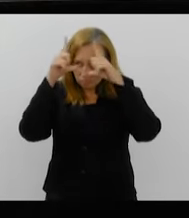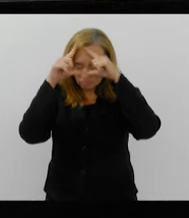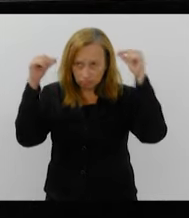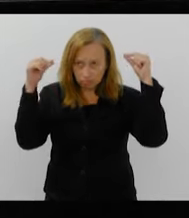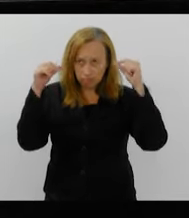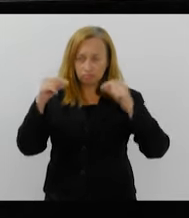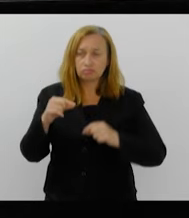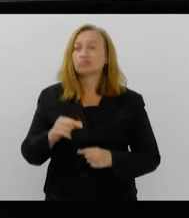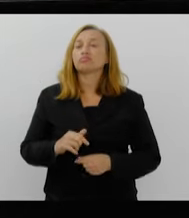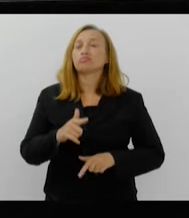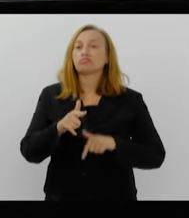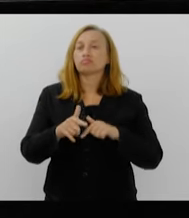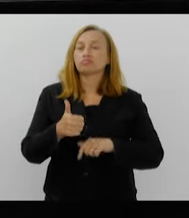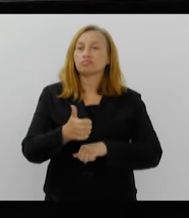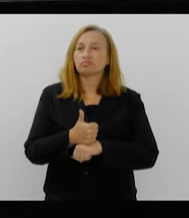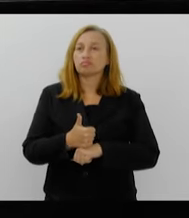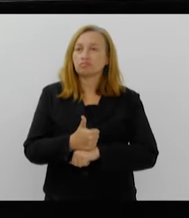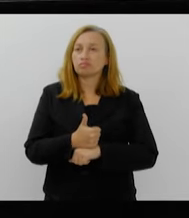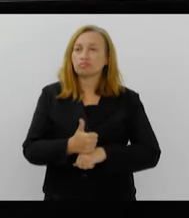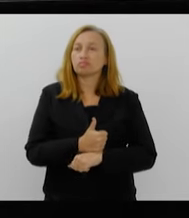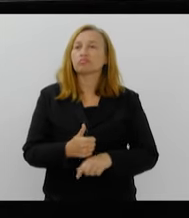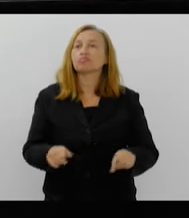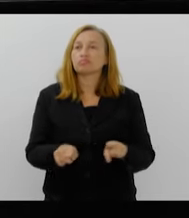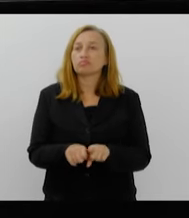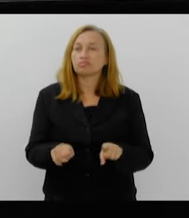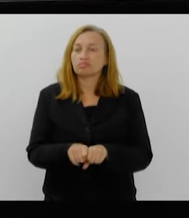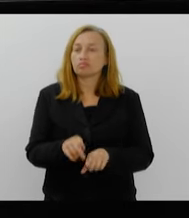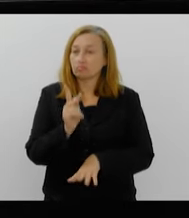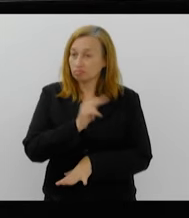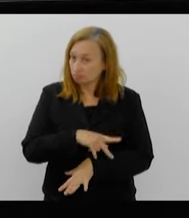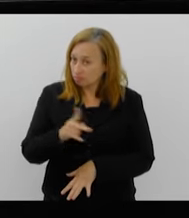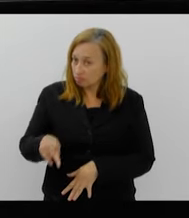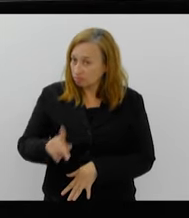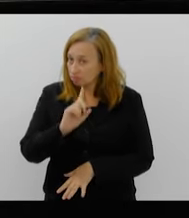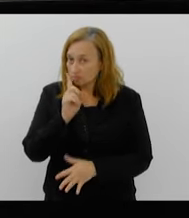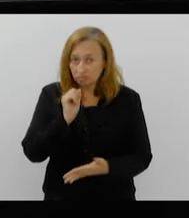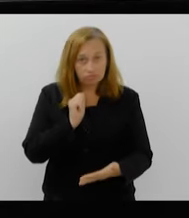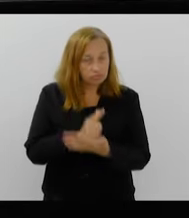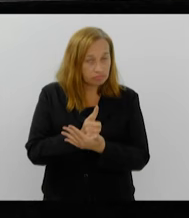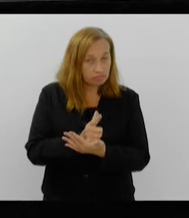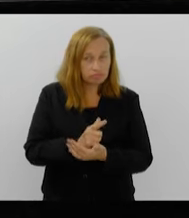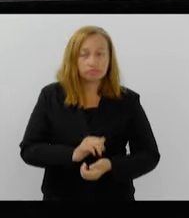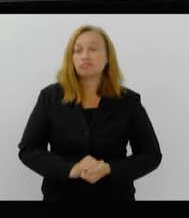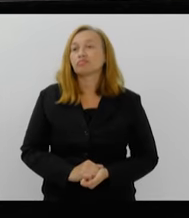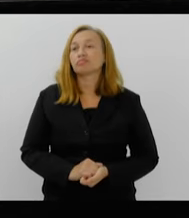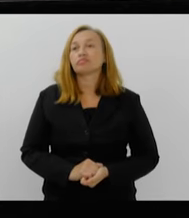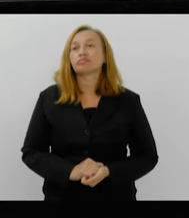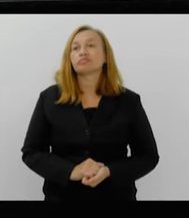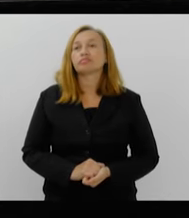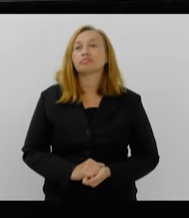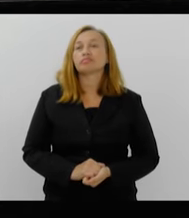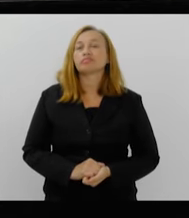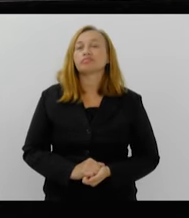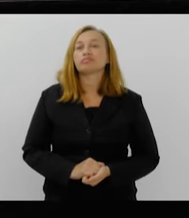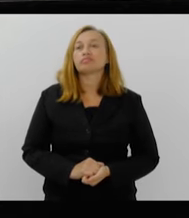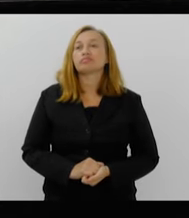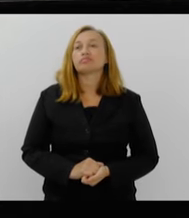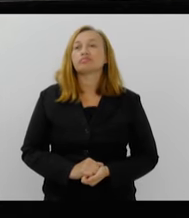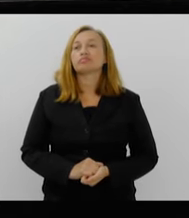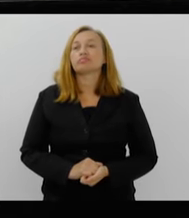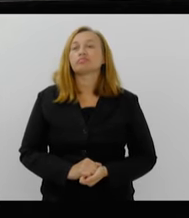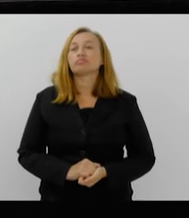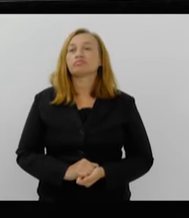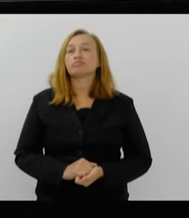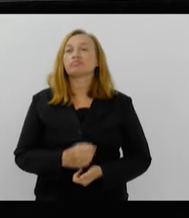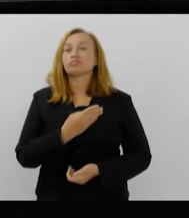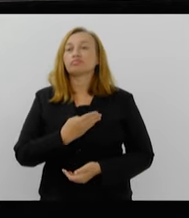enfermagem, como o piso do magistério, que ele não paga, o governador